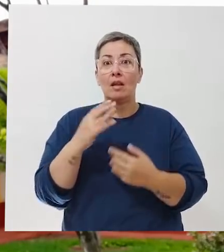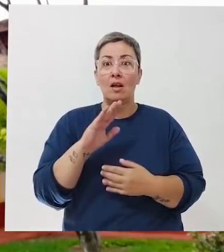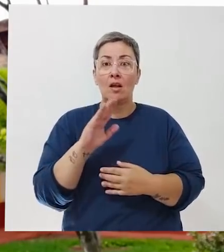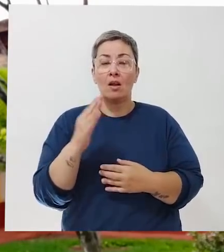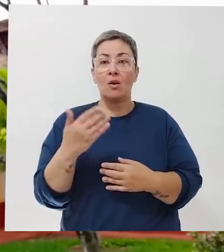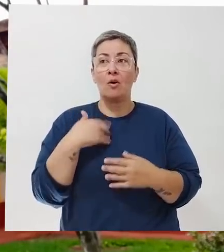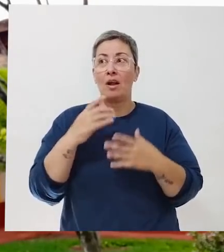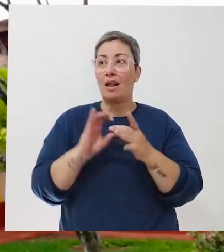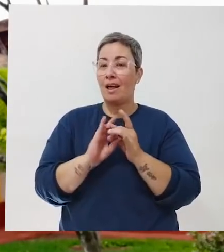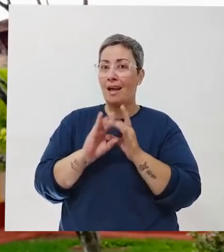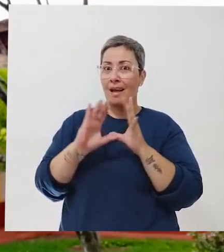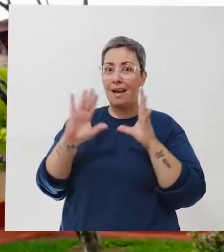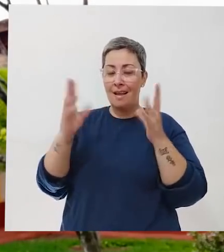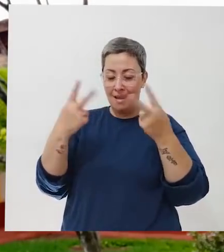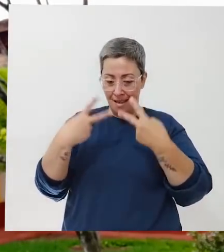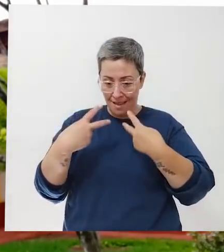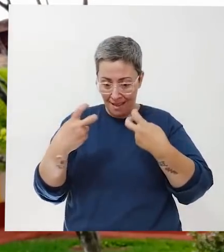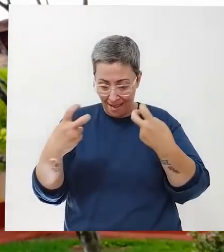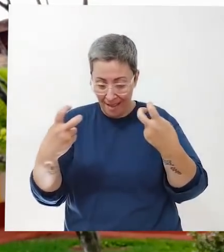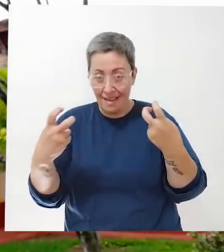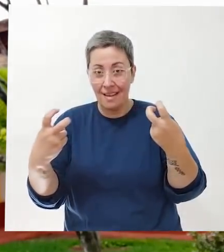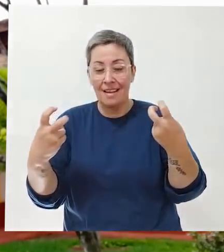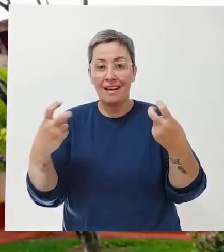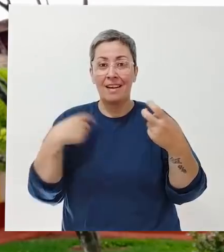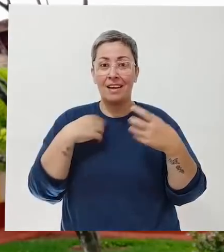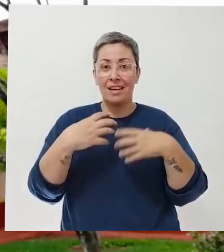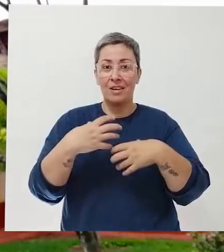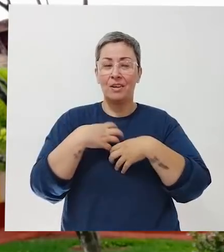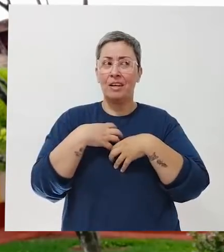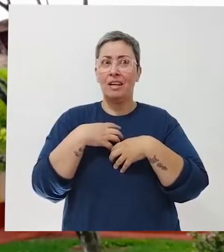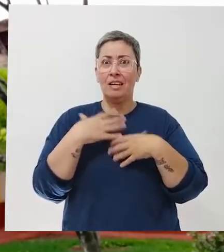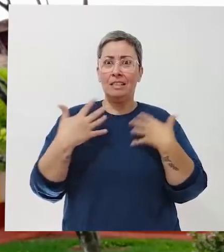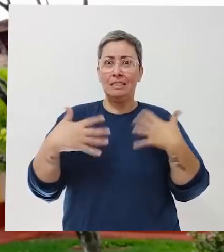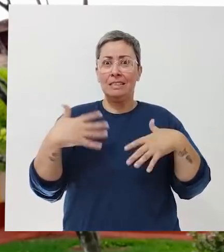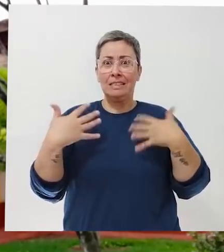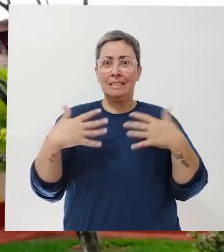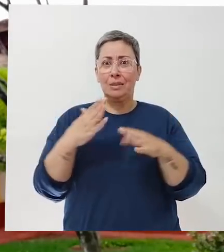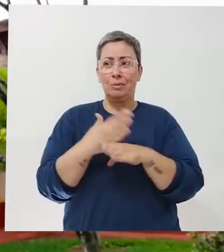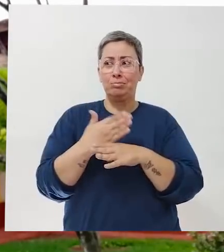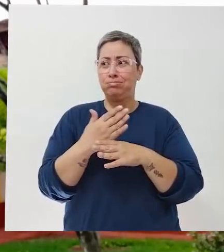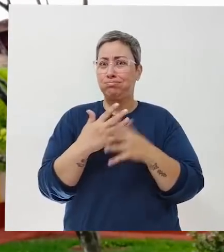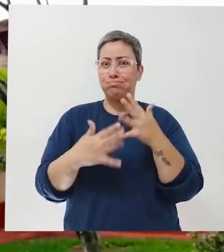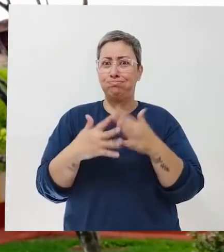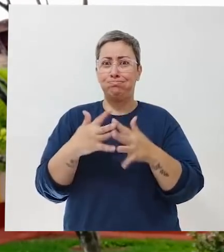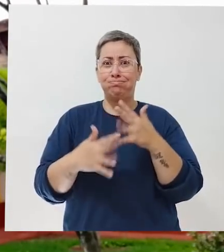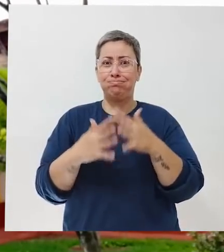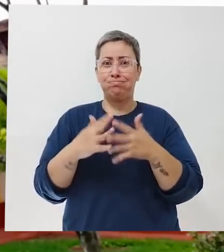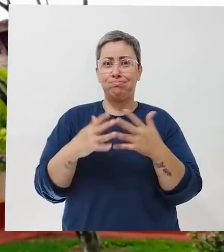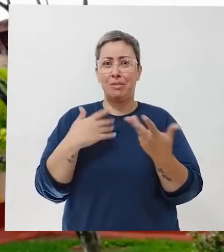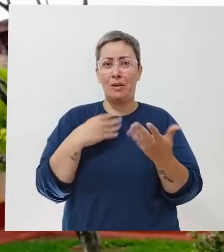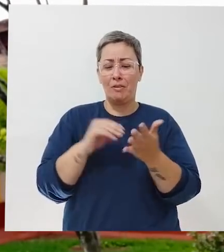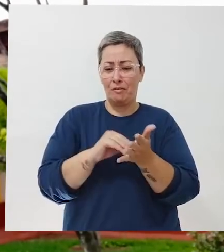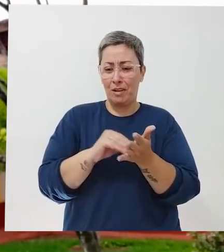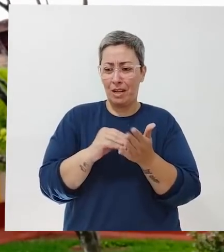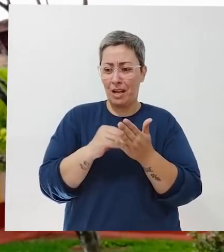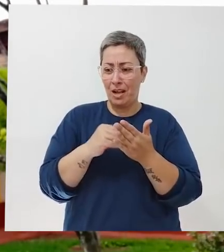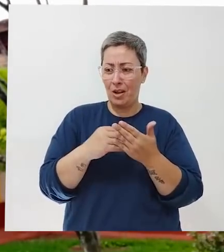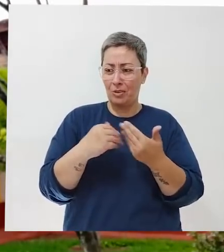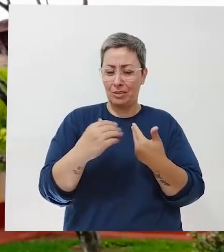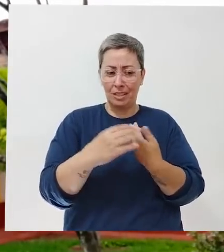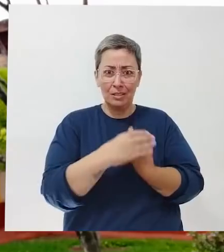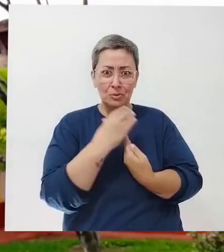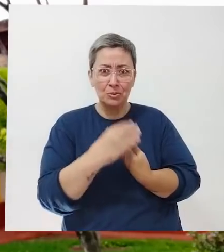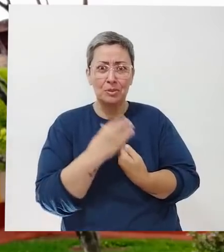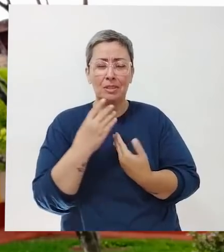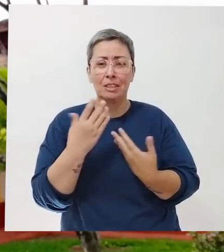E quando se viu livre do caminho, sentiu-se um pouco perdida e atrapalhada, sem o caminho a